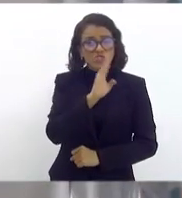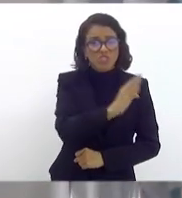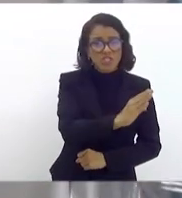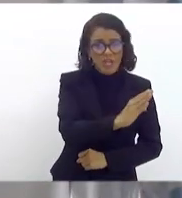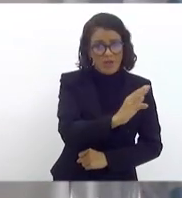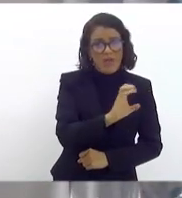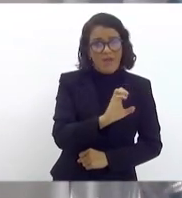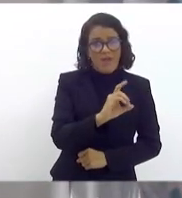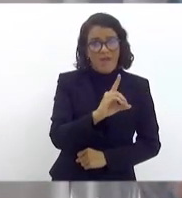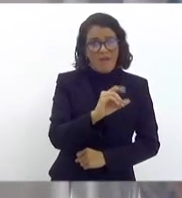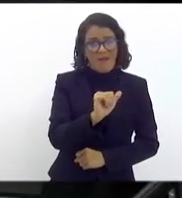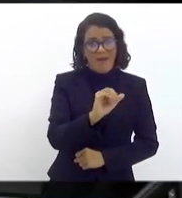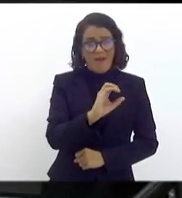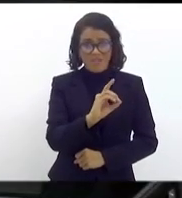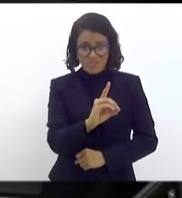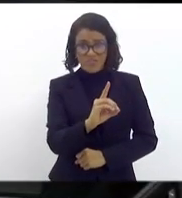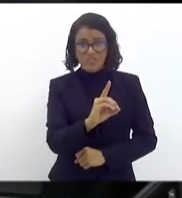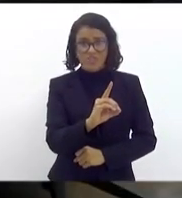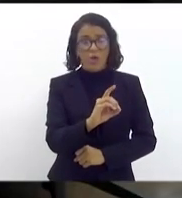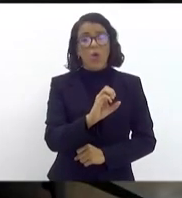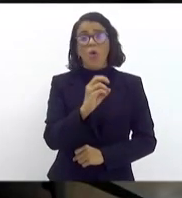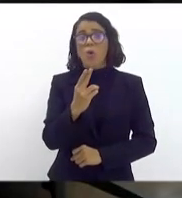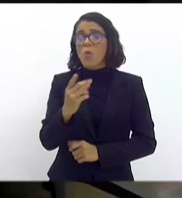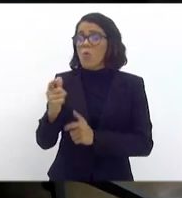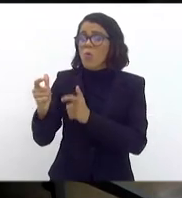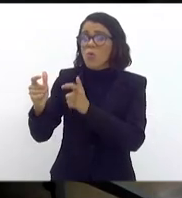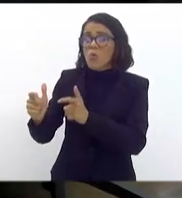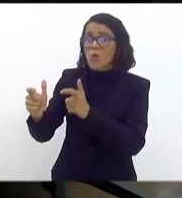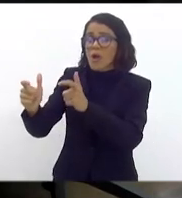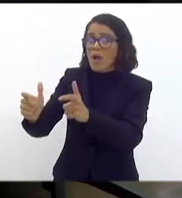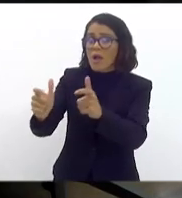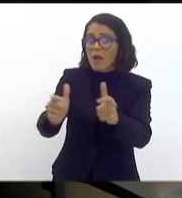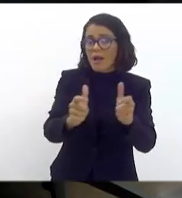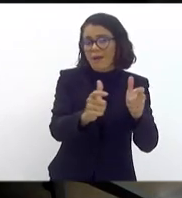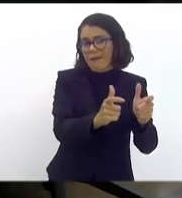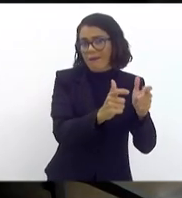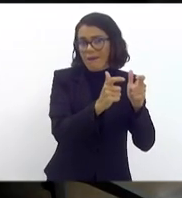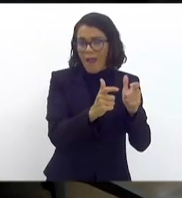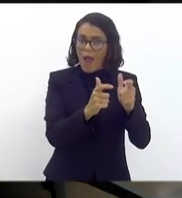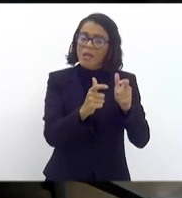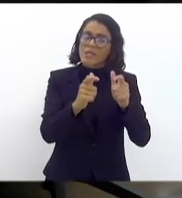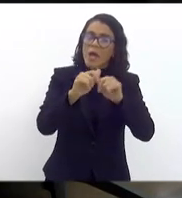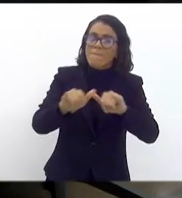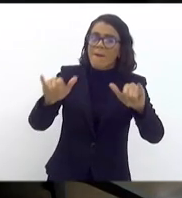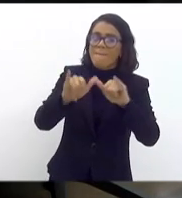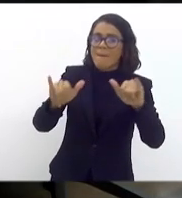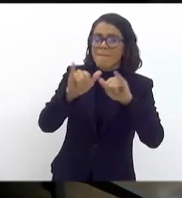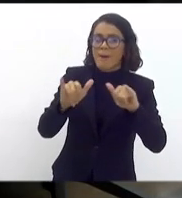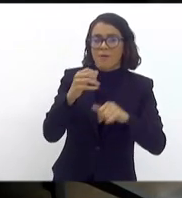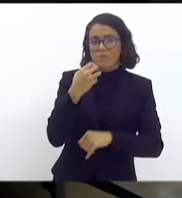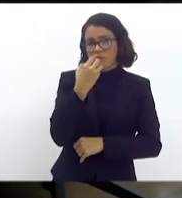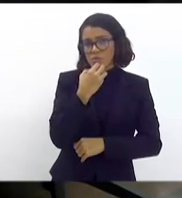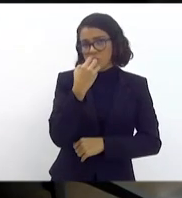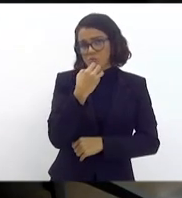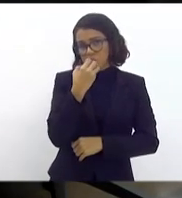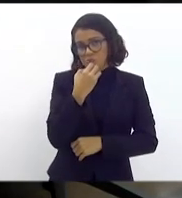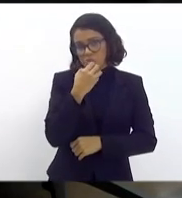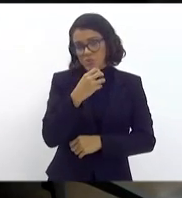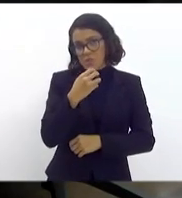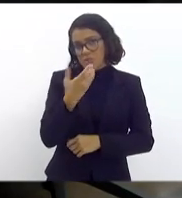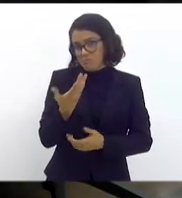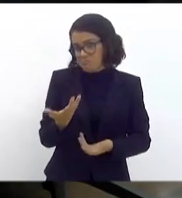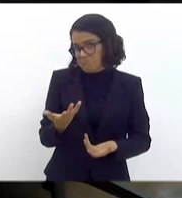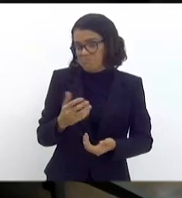É isso que eu entendi. Não ao ECAD, mas ao estabelecimento que está produzindo a música. Eu disse reproduzindo a